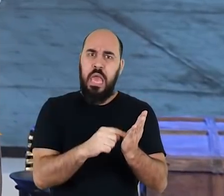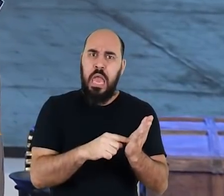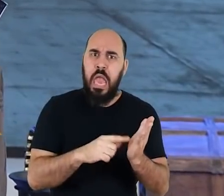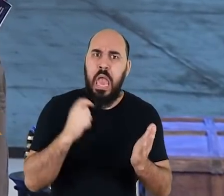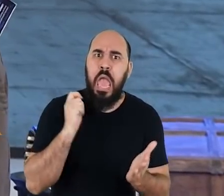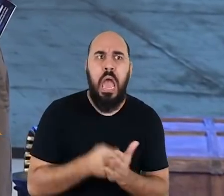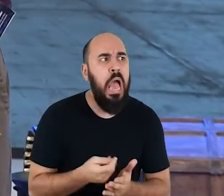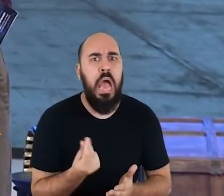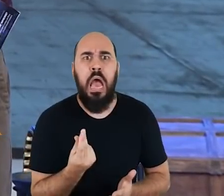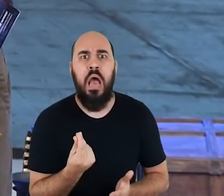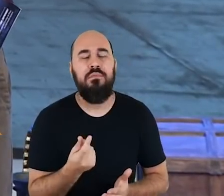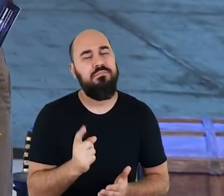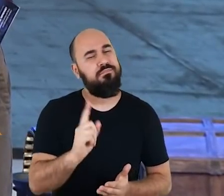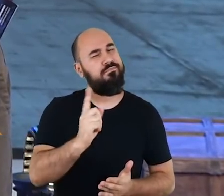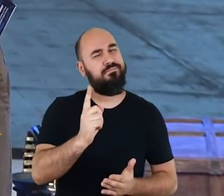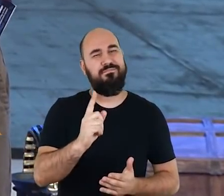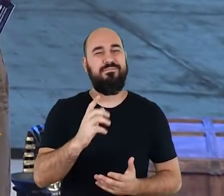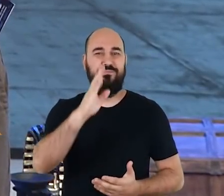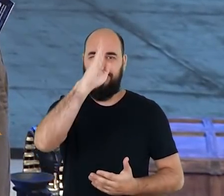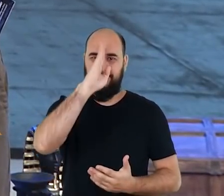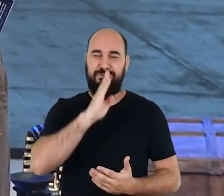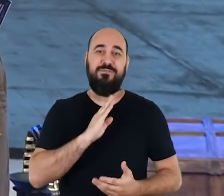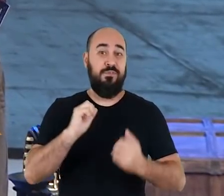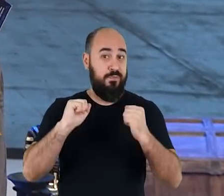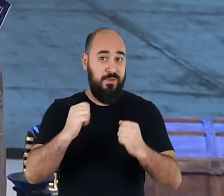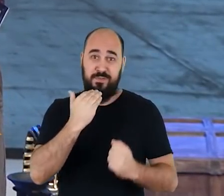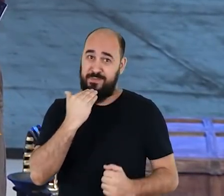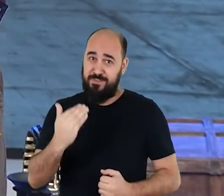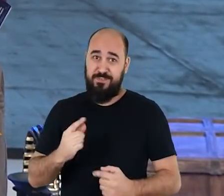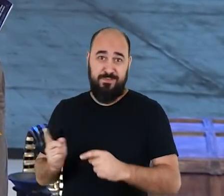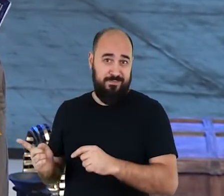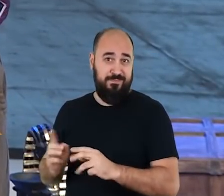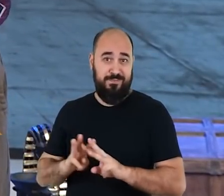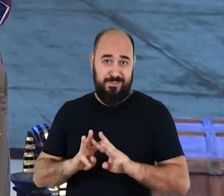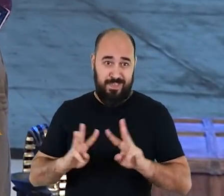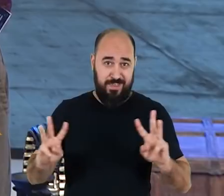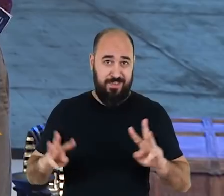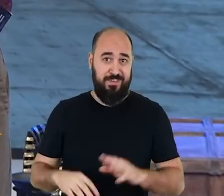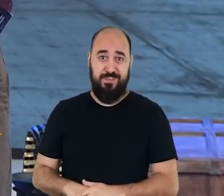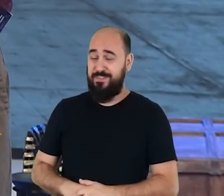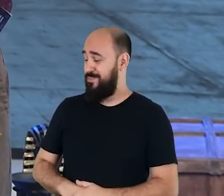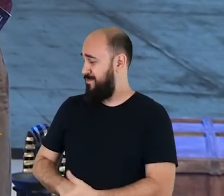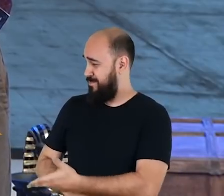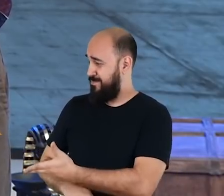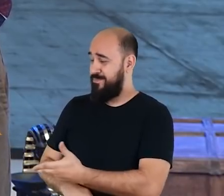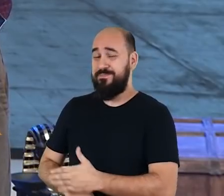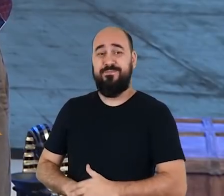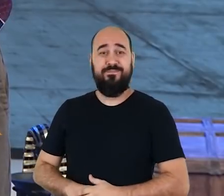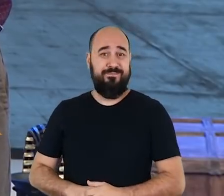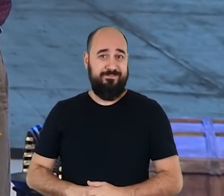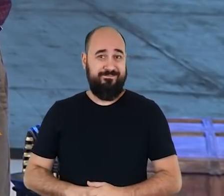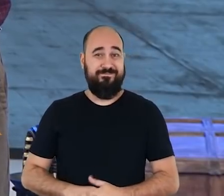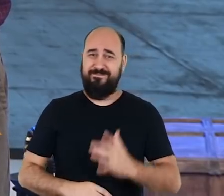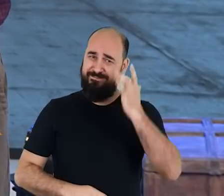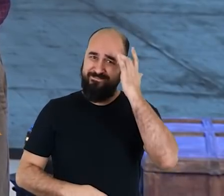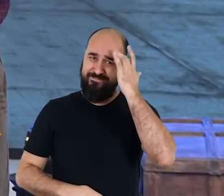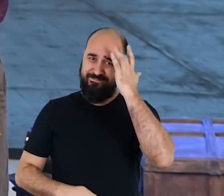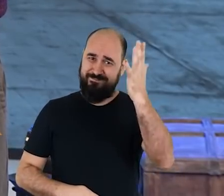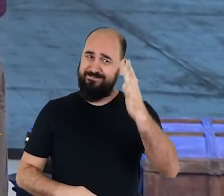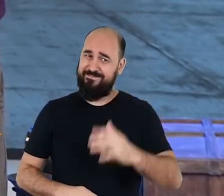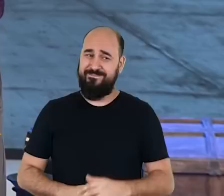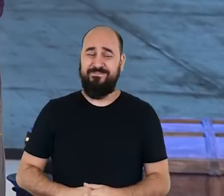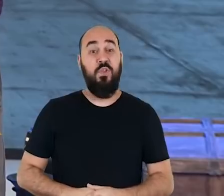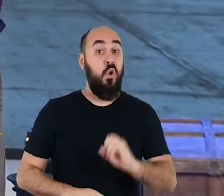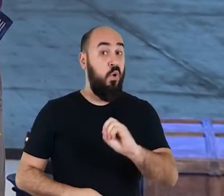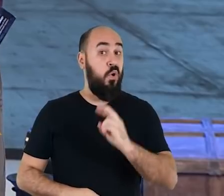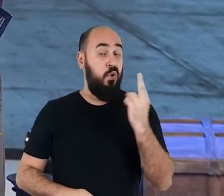pode pedi-lo pelo site biblia.com.br ou pode ligar para a gente, 0 operadora 12 21 27 3121,